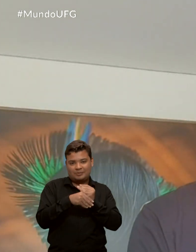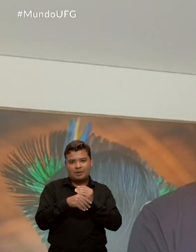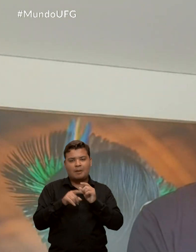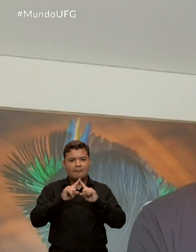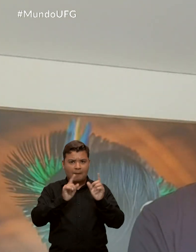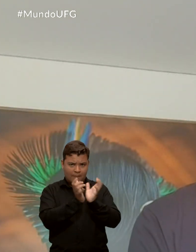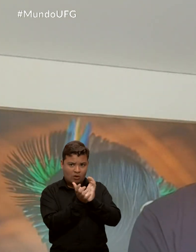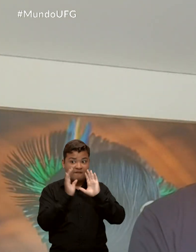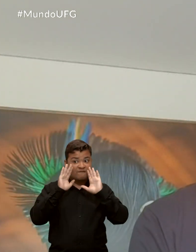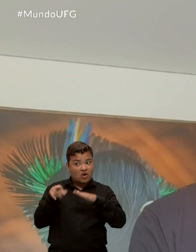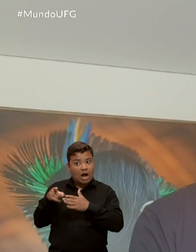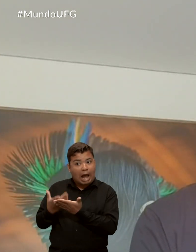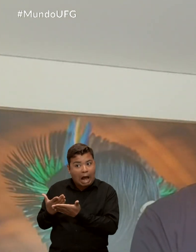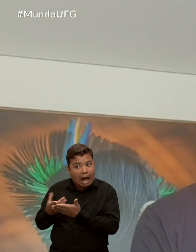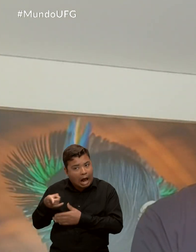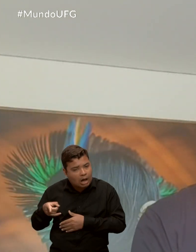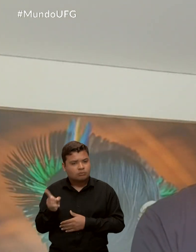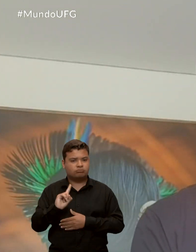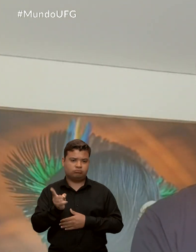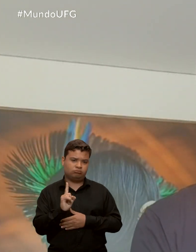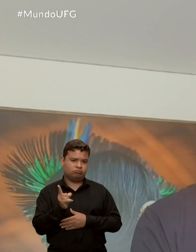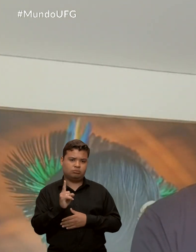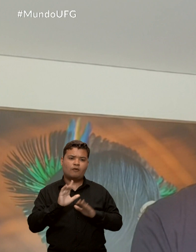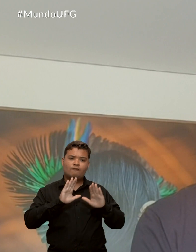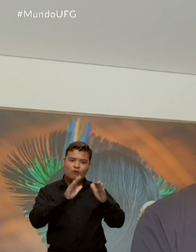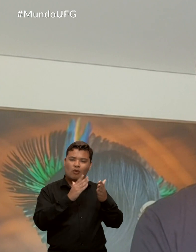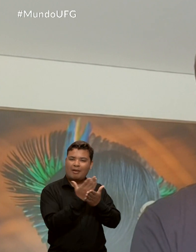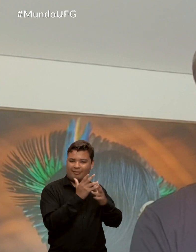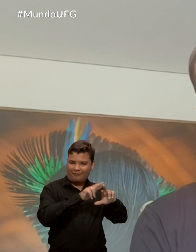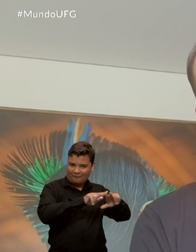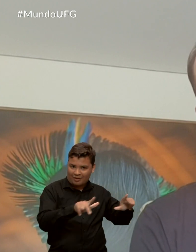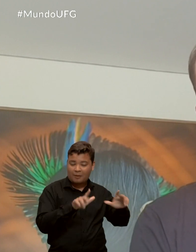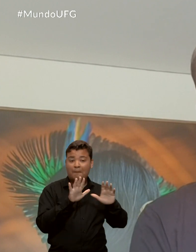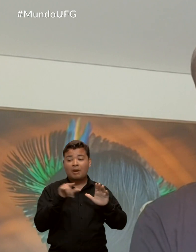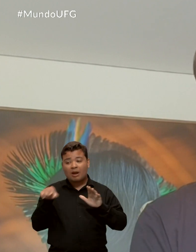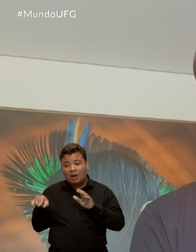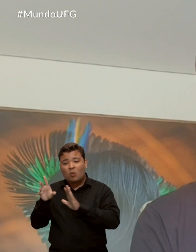da Bibliolibras, mas é um conteúdo que auxilia, né, e agrega valor.